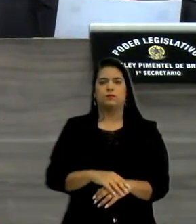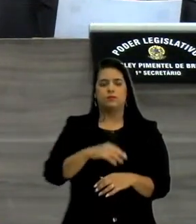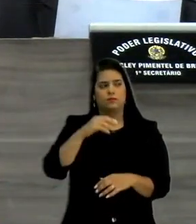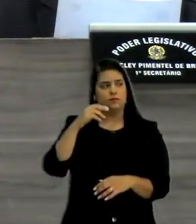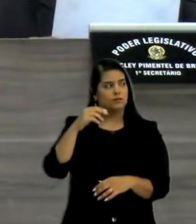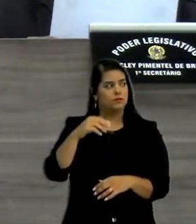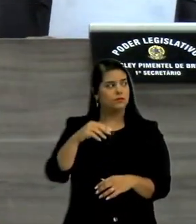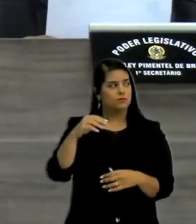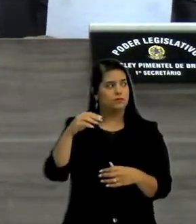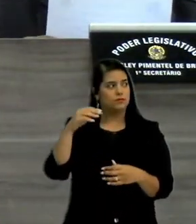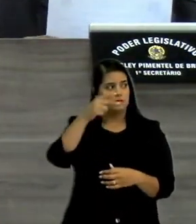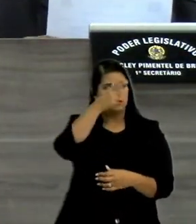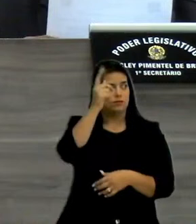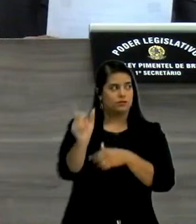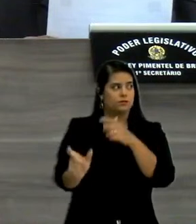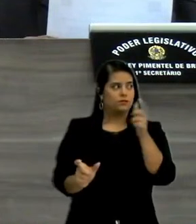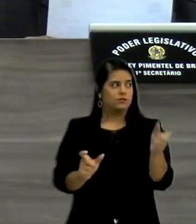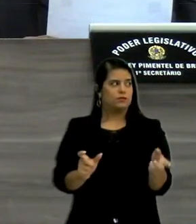Senhores envolvidos,